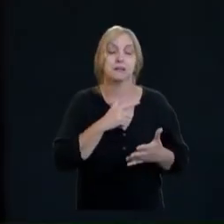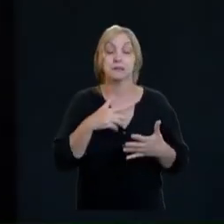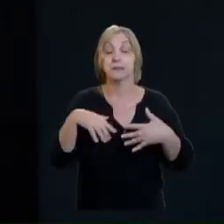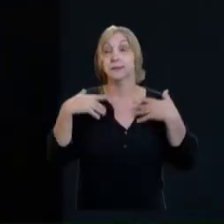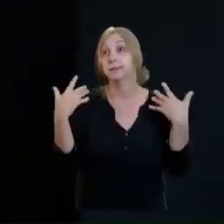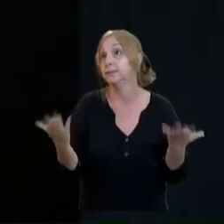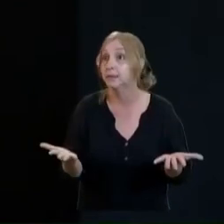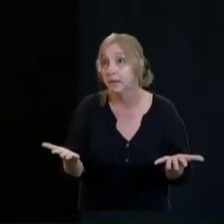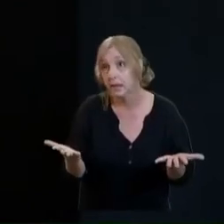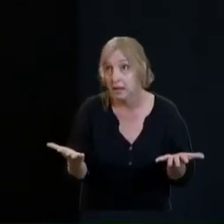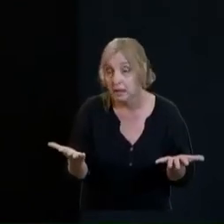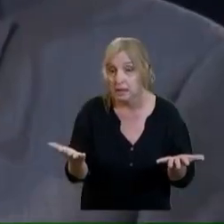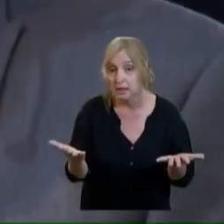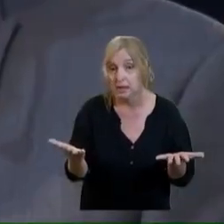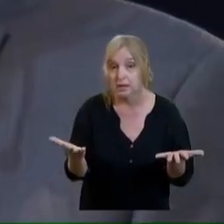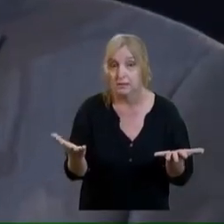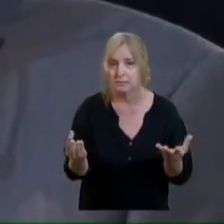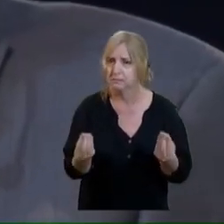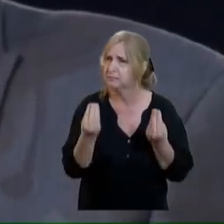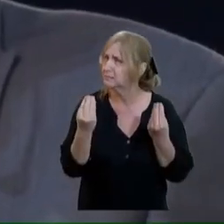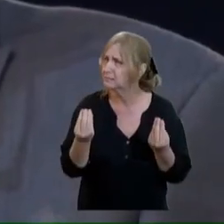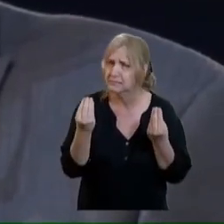diferença?